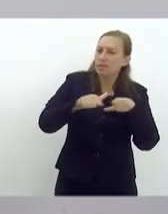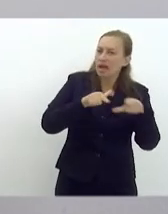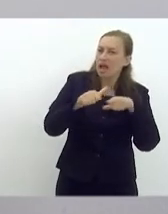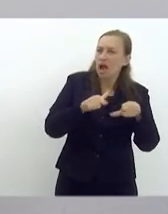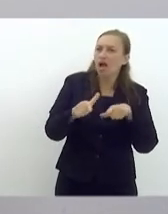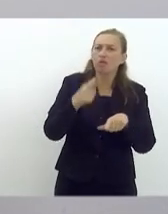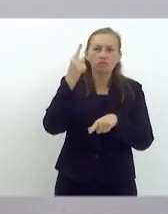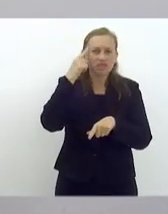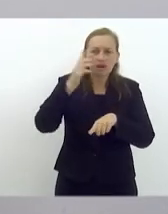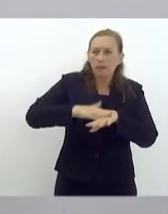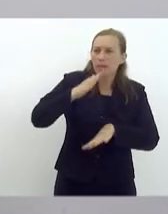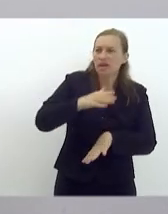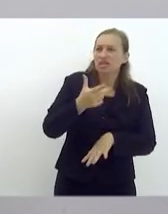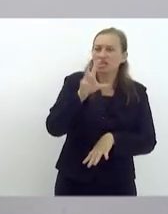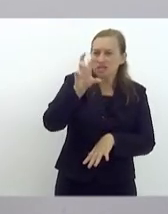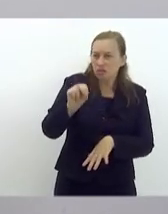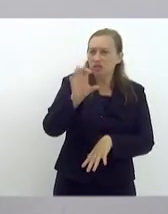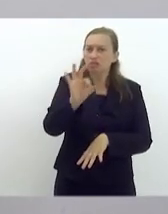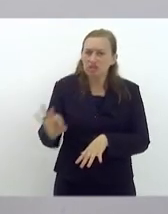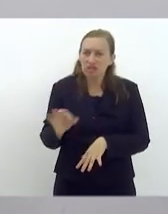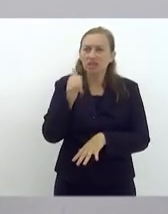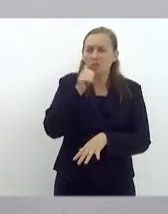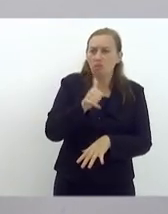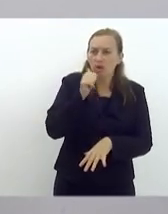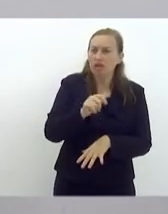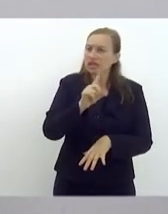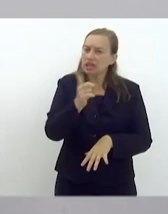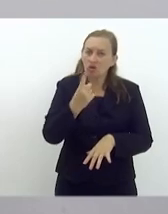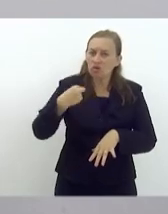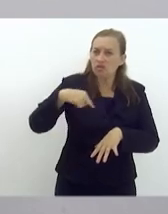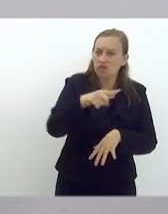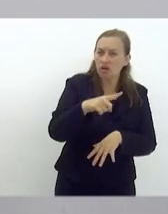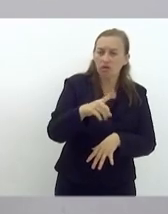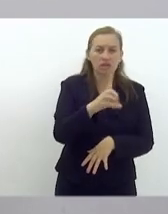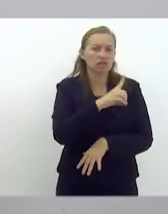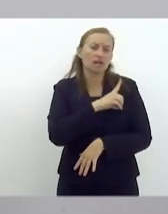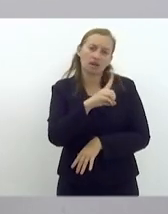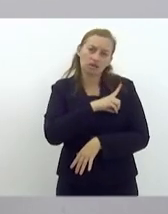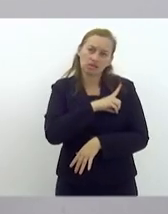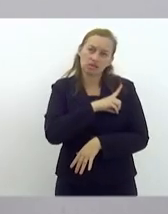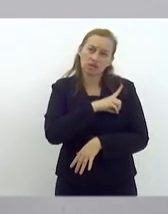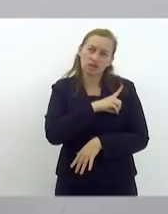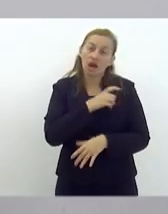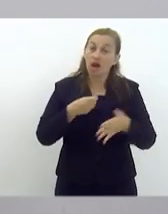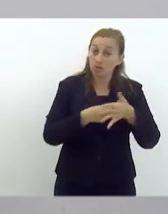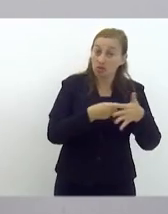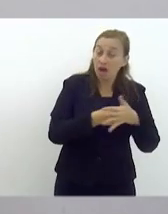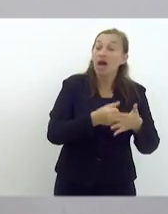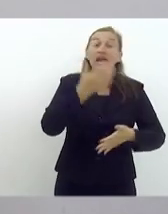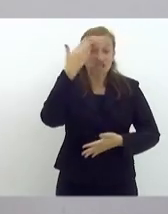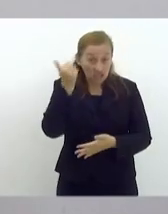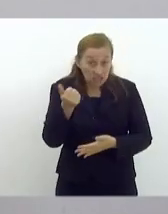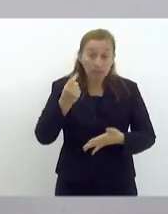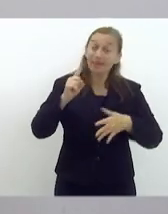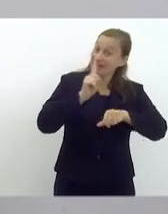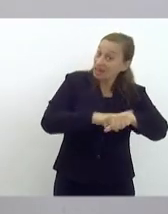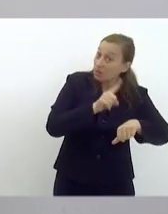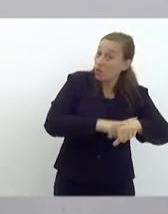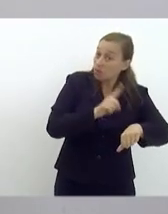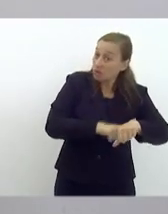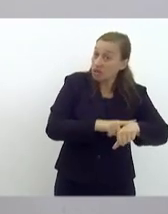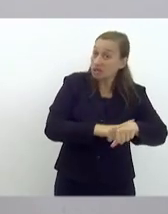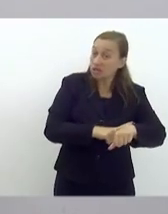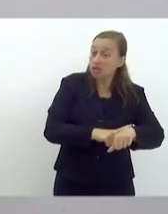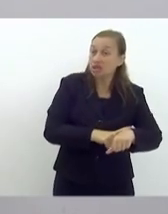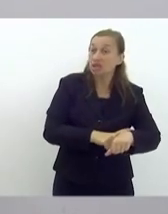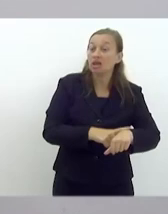perspectiva de que mais de 50% dessas mulheres não comparecem o que a gente sabe é que naquele momento ela